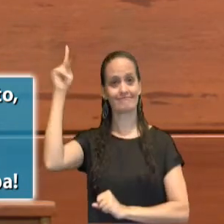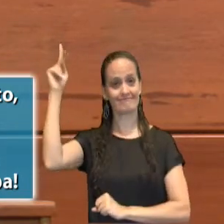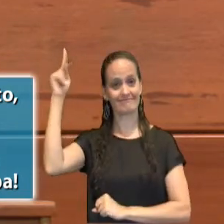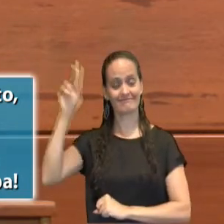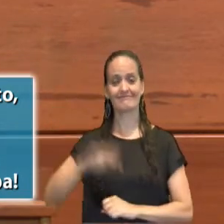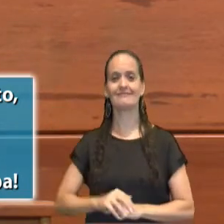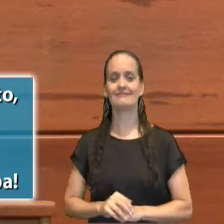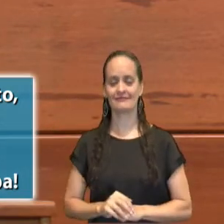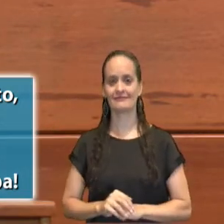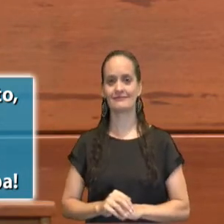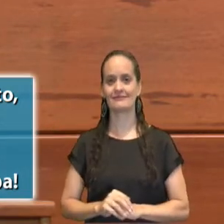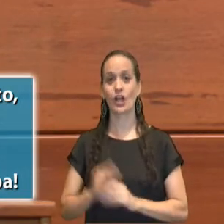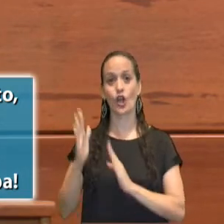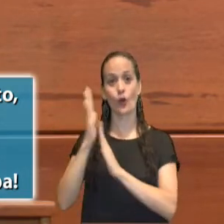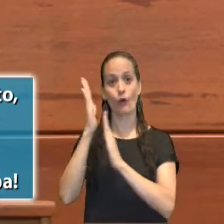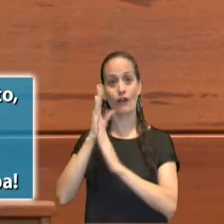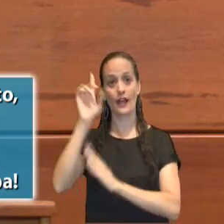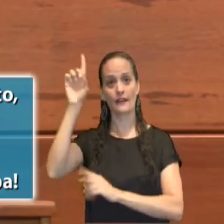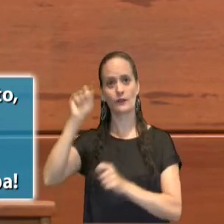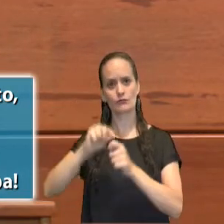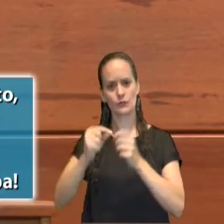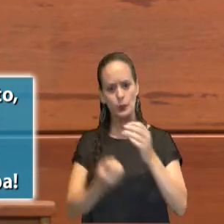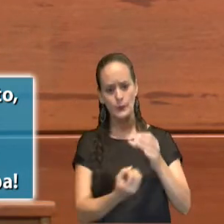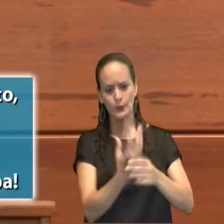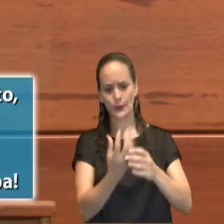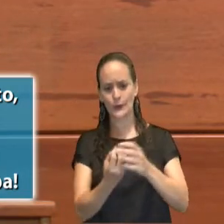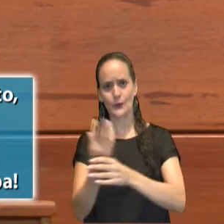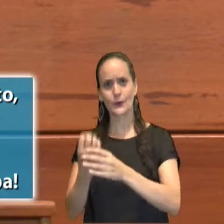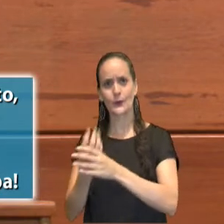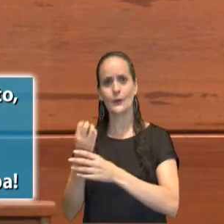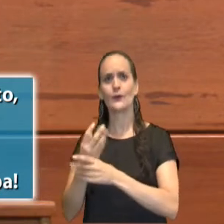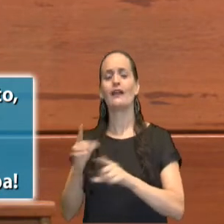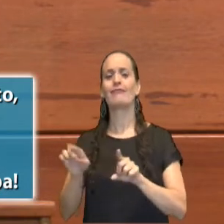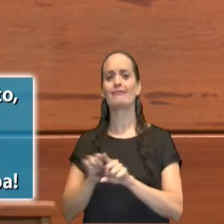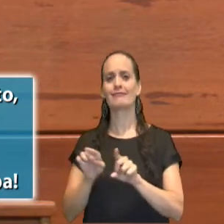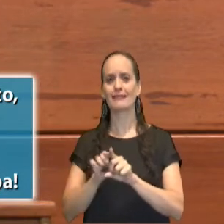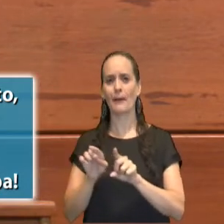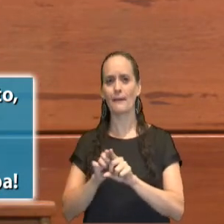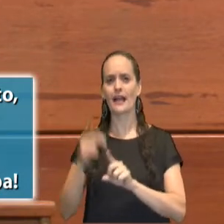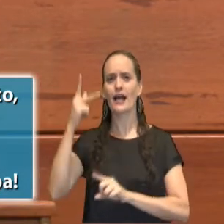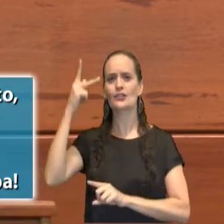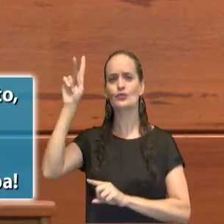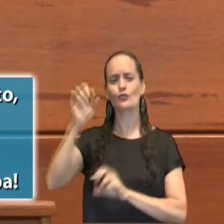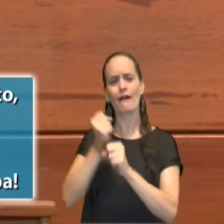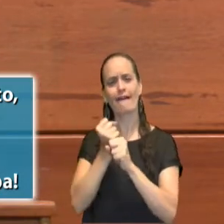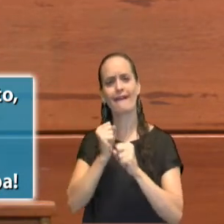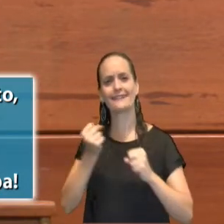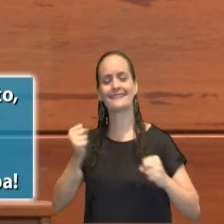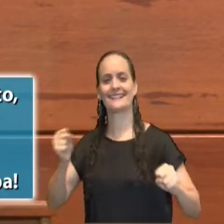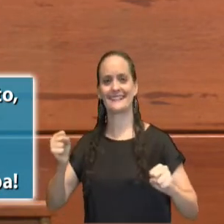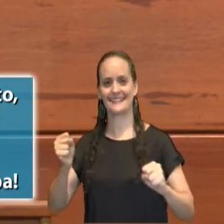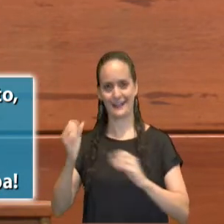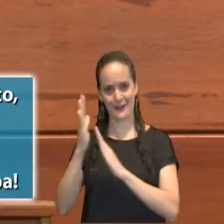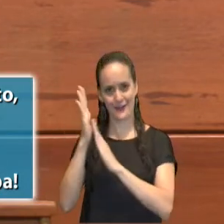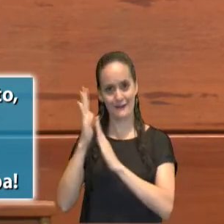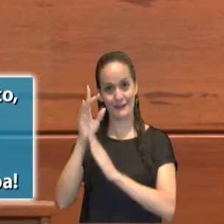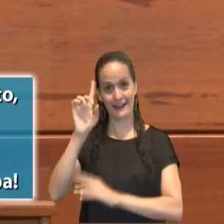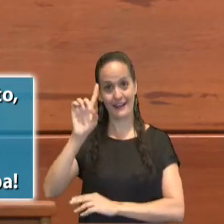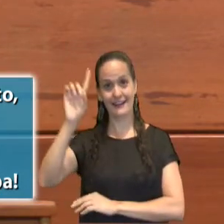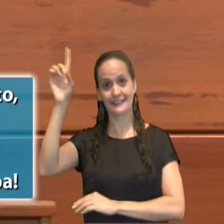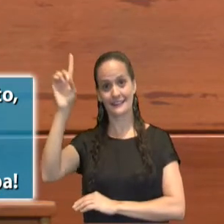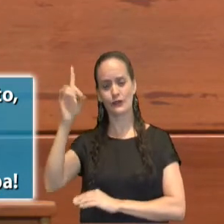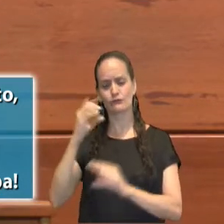Louvai-o pelos seus poderosos feitos, louvai-o consoante a sua muita grandeza. Louvai-o ao som